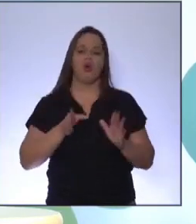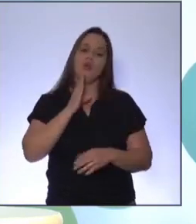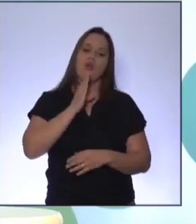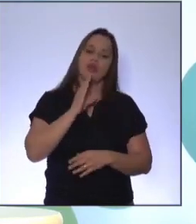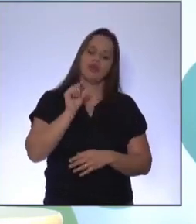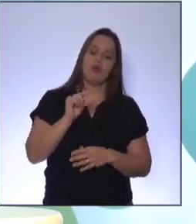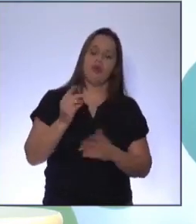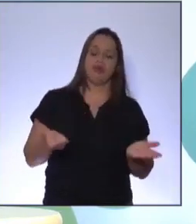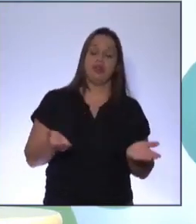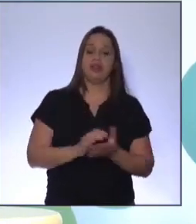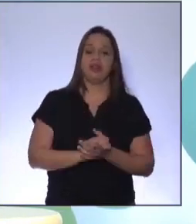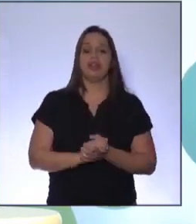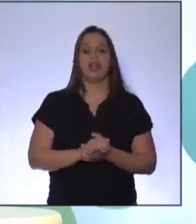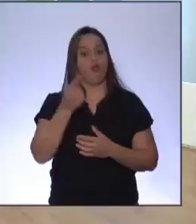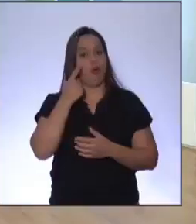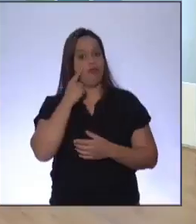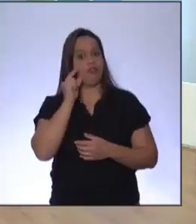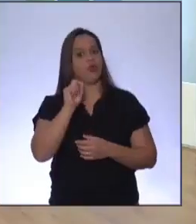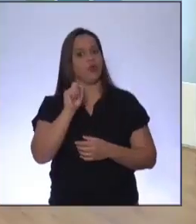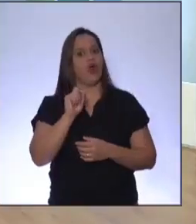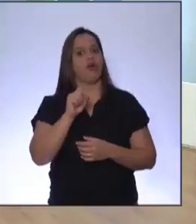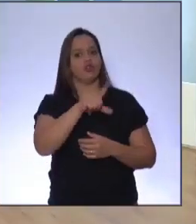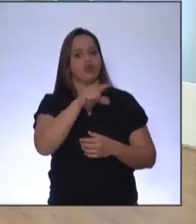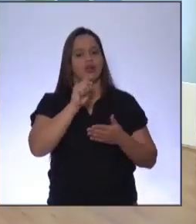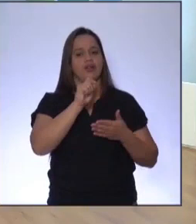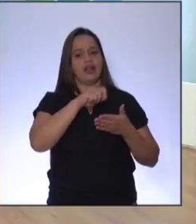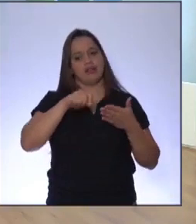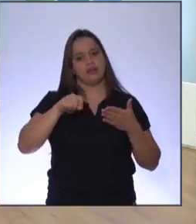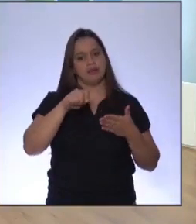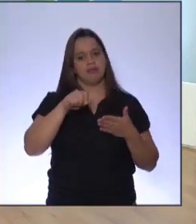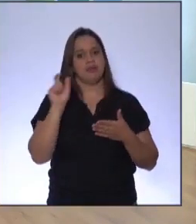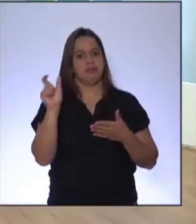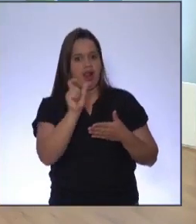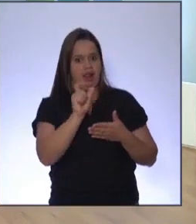vamos lá para as palavras que eles colocaram ali. Diga.